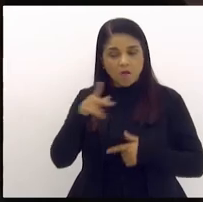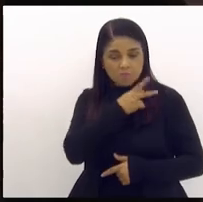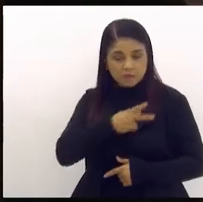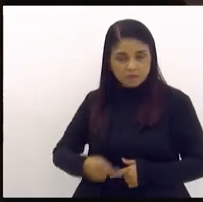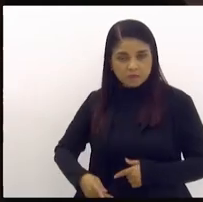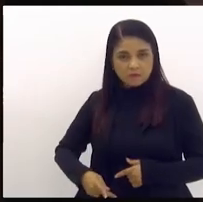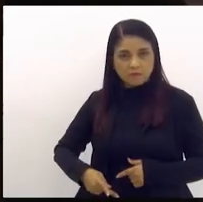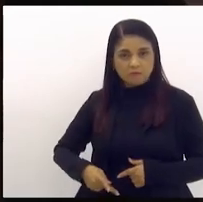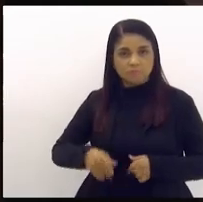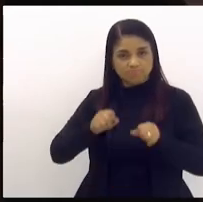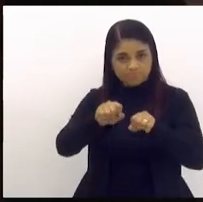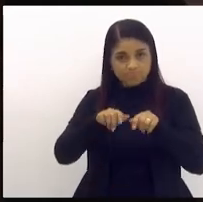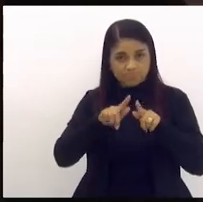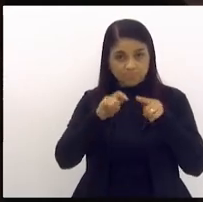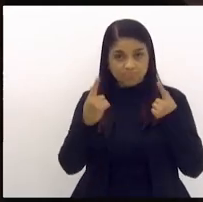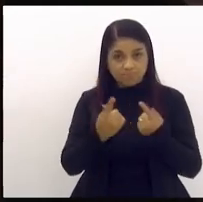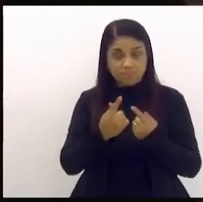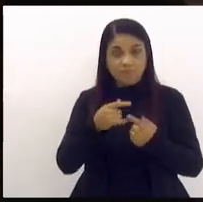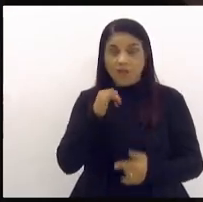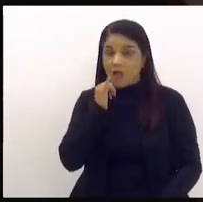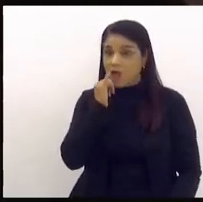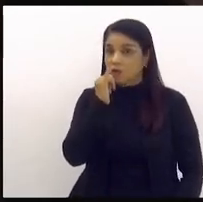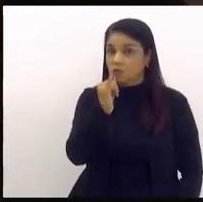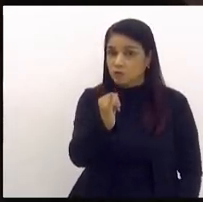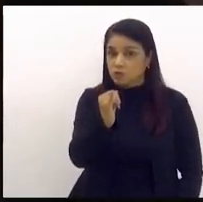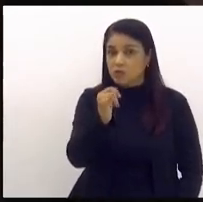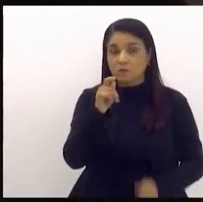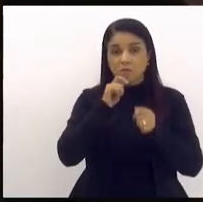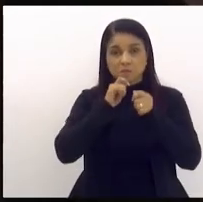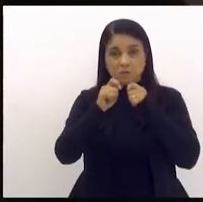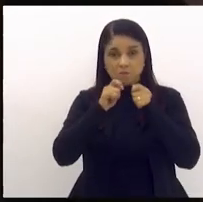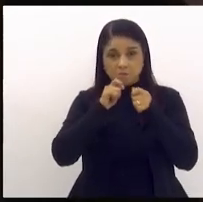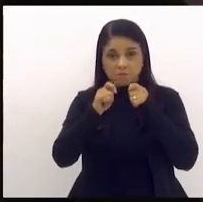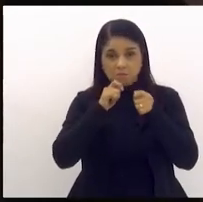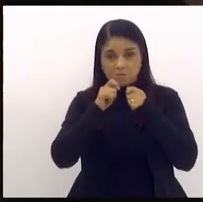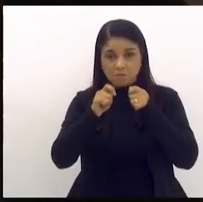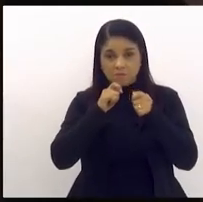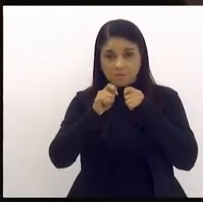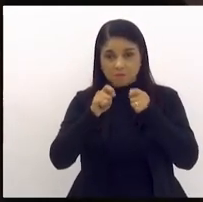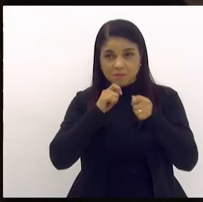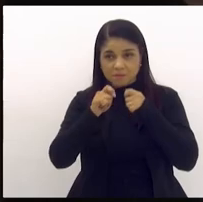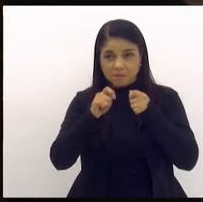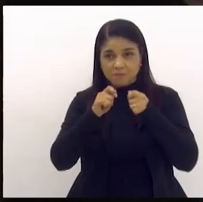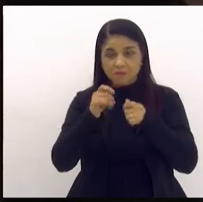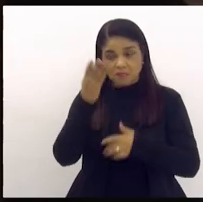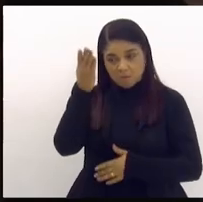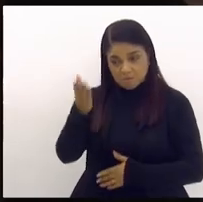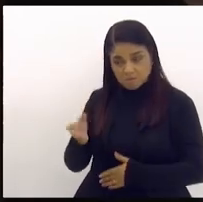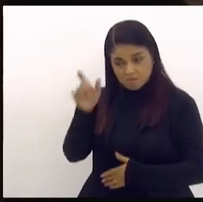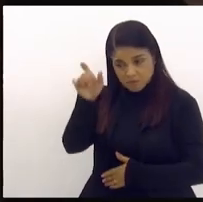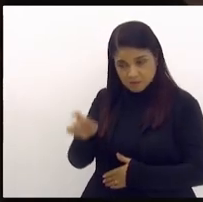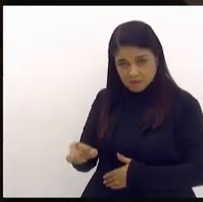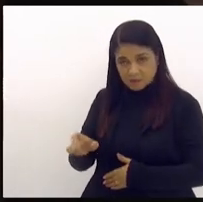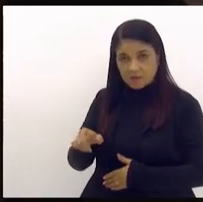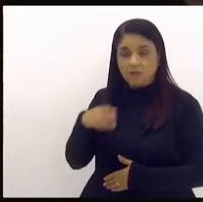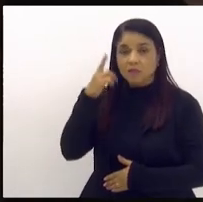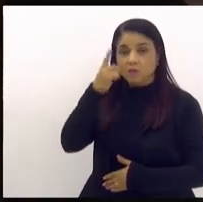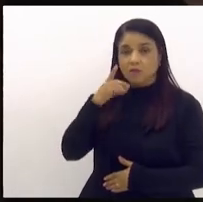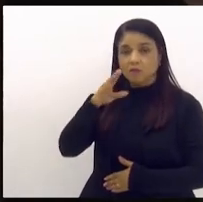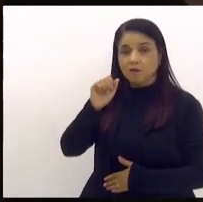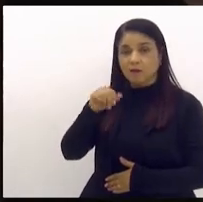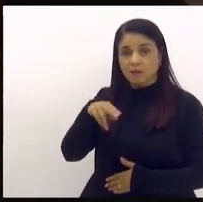Legislativa ter anunciado para a imprensa, falo aqui na presença do deputado Canela, que está